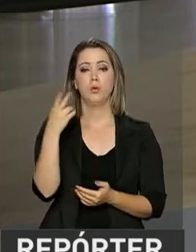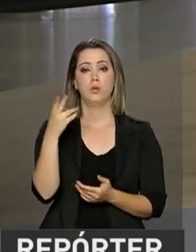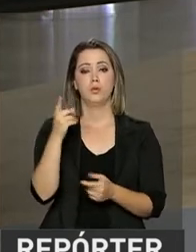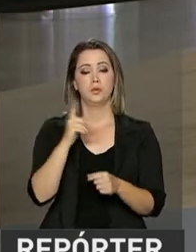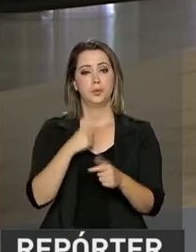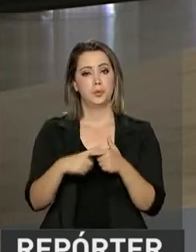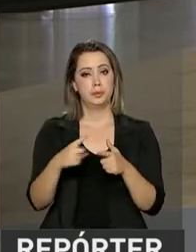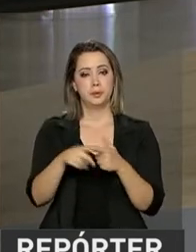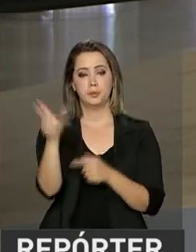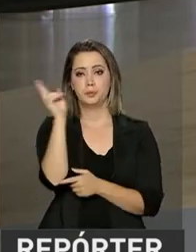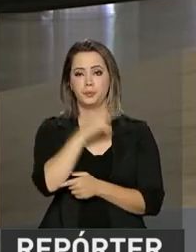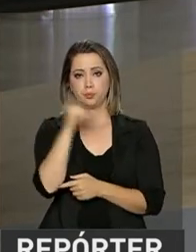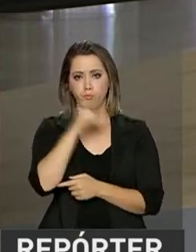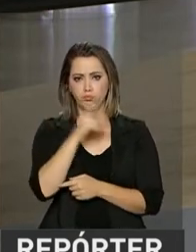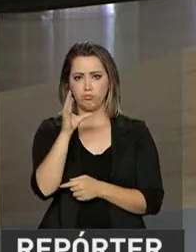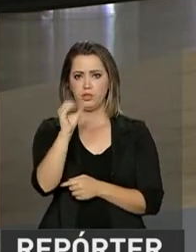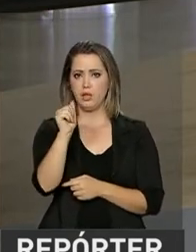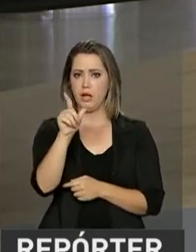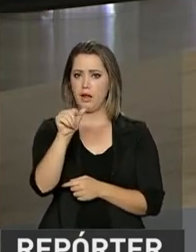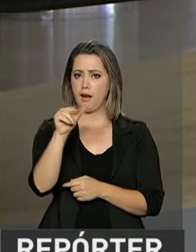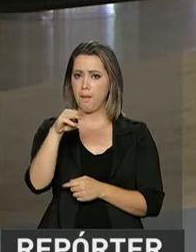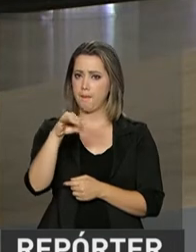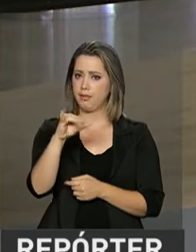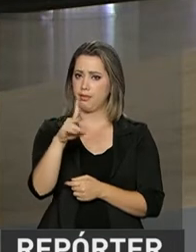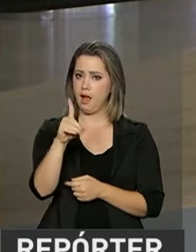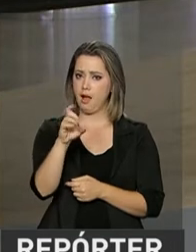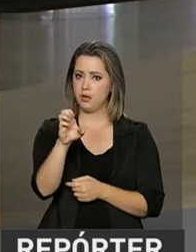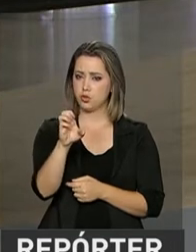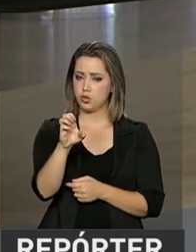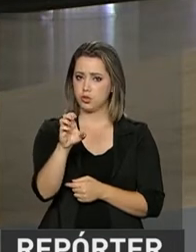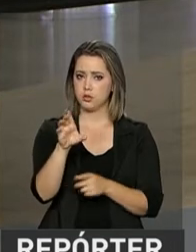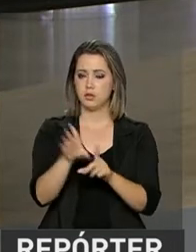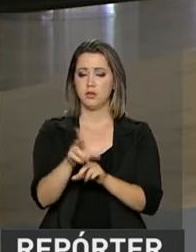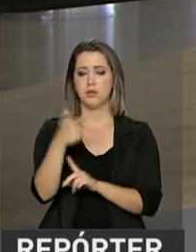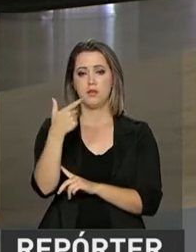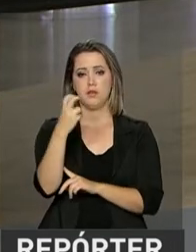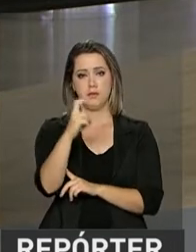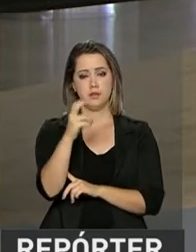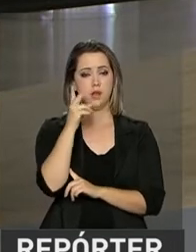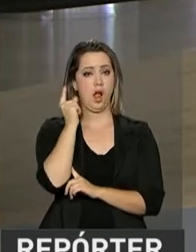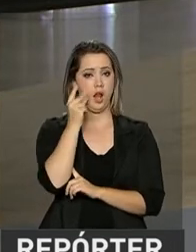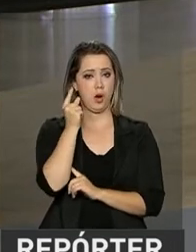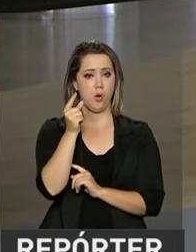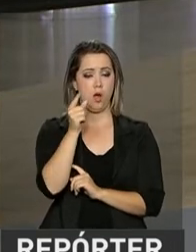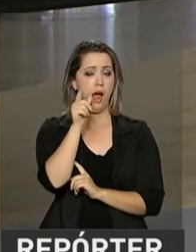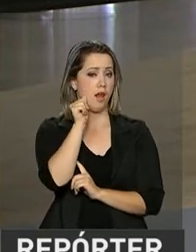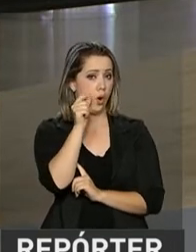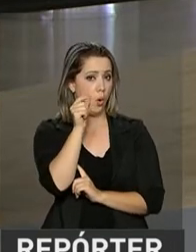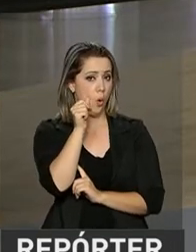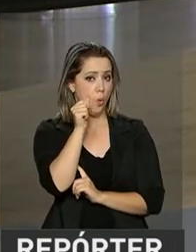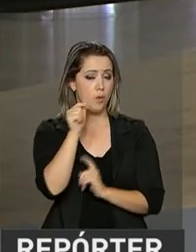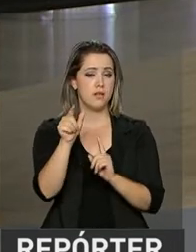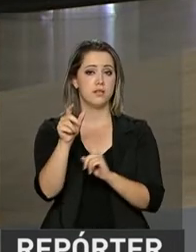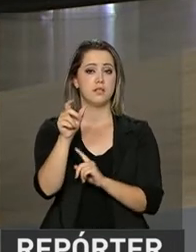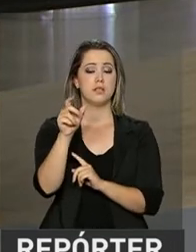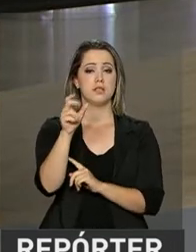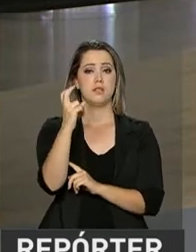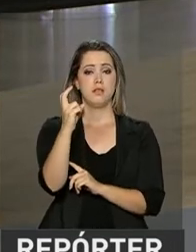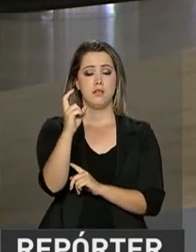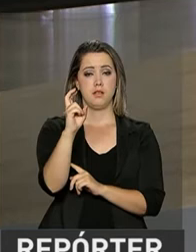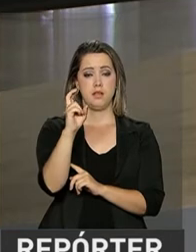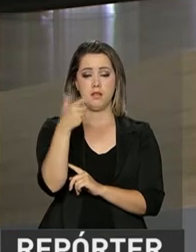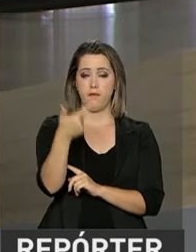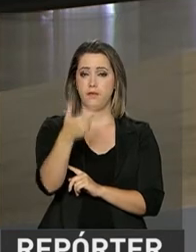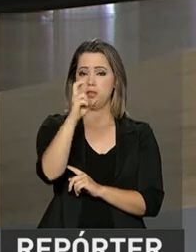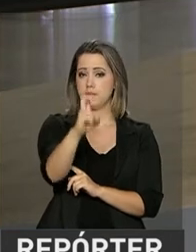calamidade pública em 26 municípios alagoanos e 24 municípios pernambucanos e desse montante